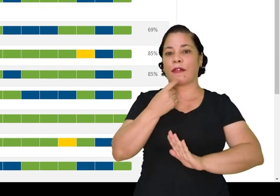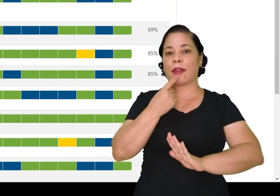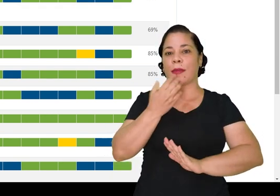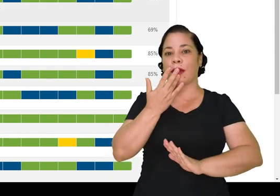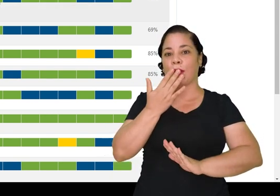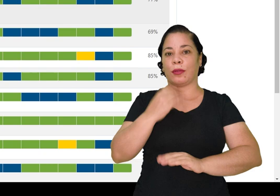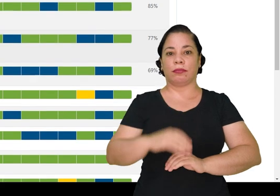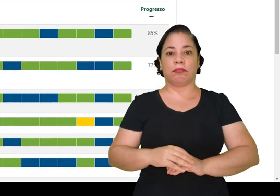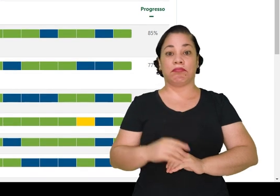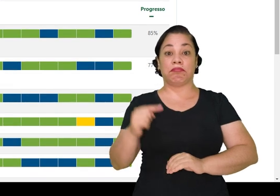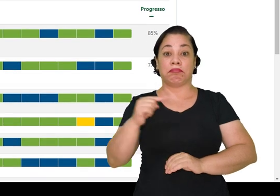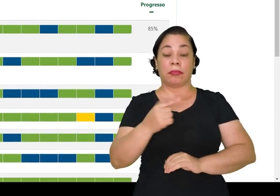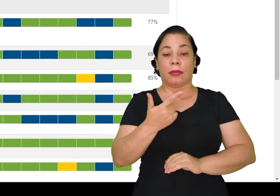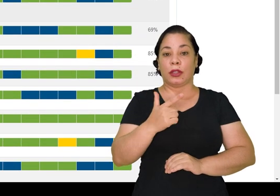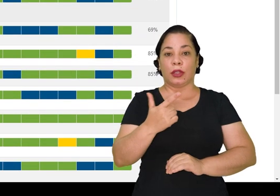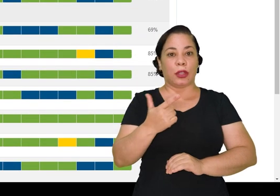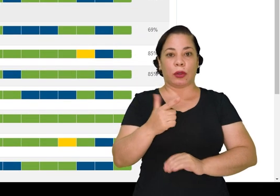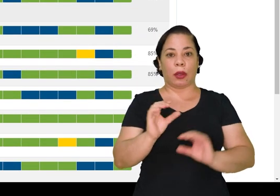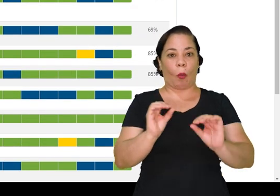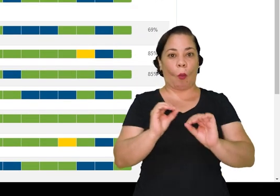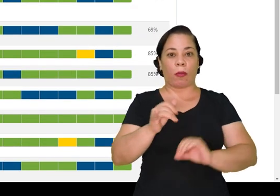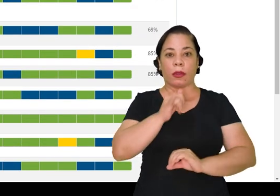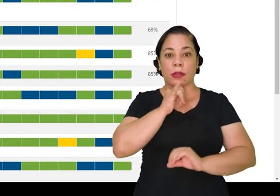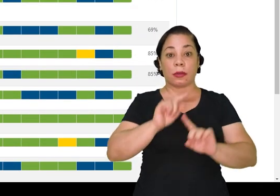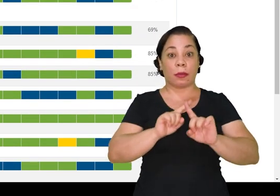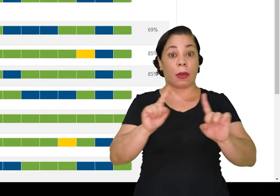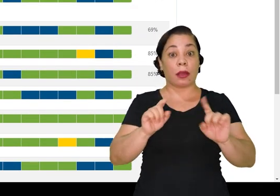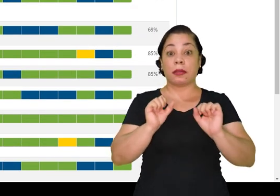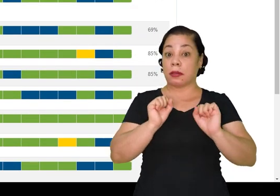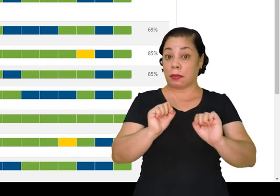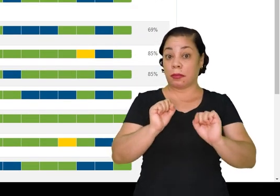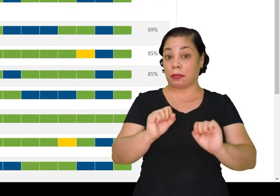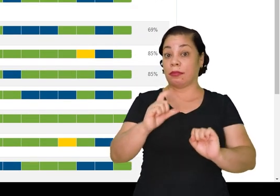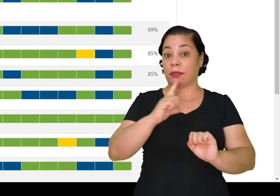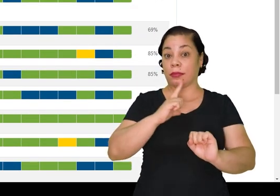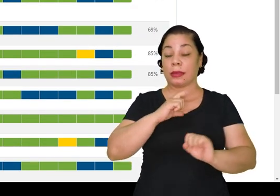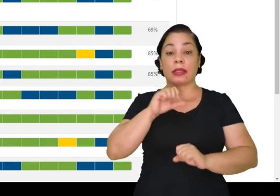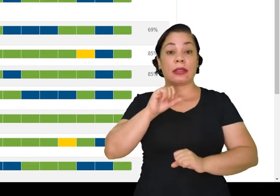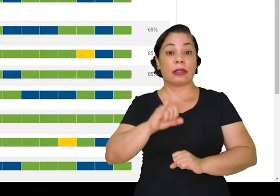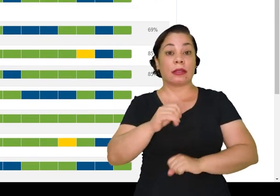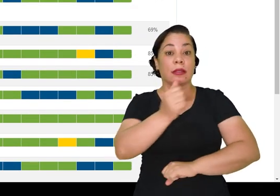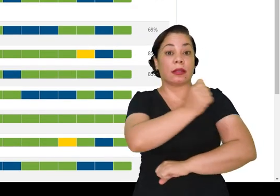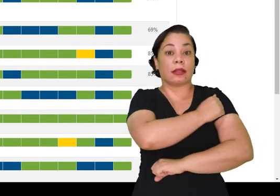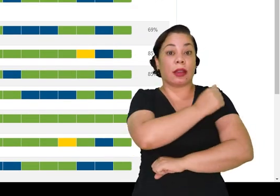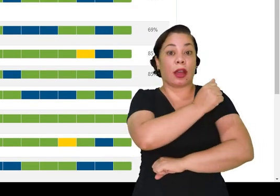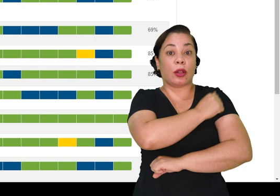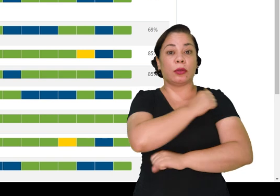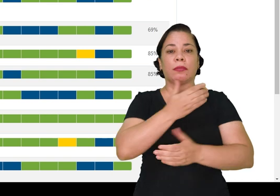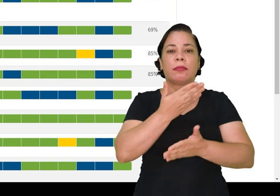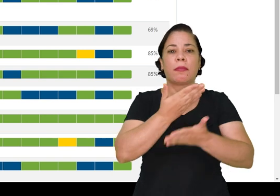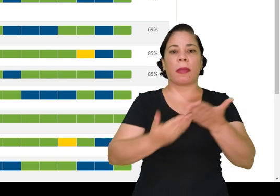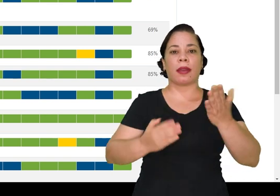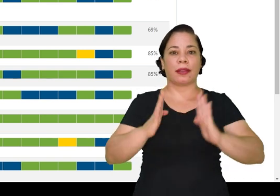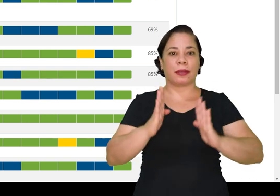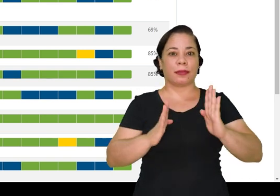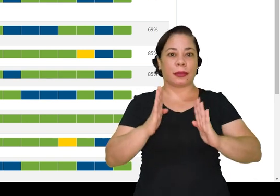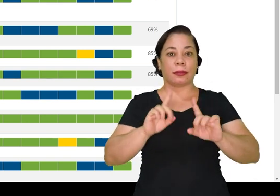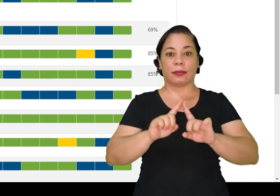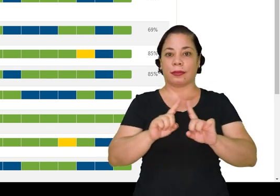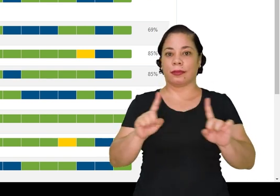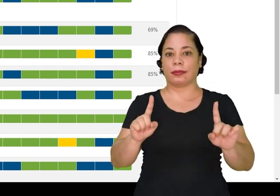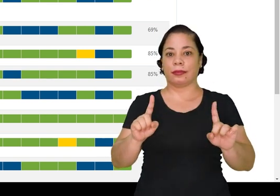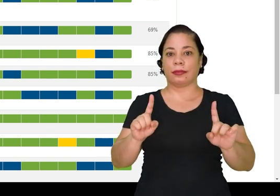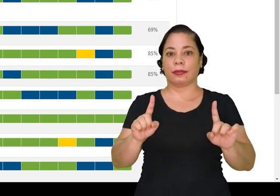vermelha aqui não temos nenhuma nesse exemplo mas poderia ter se o aluno tivesse perdido algum prazo